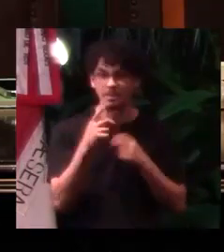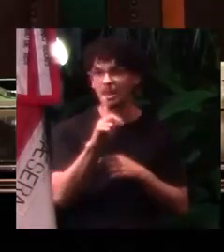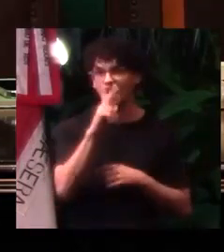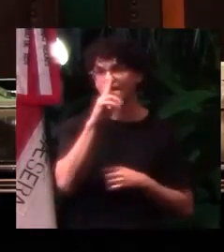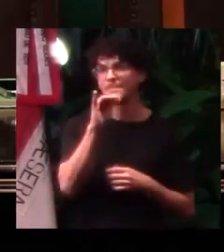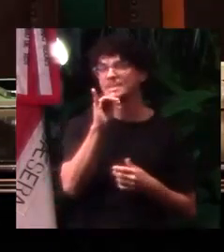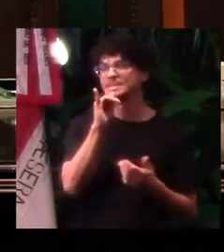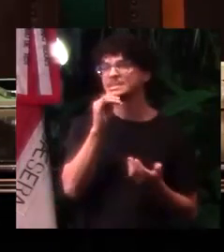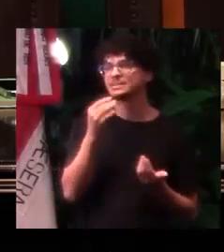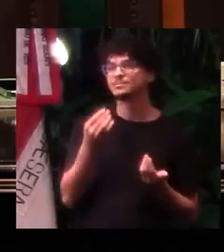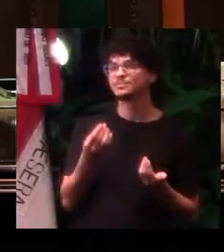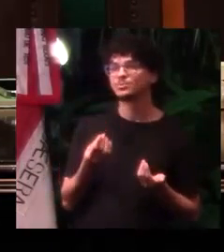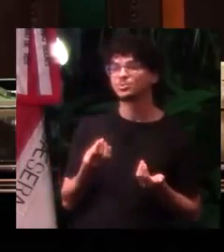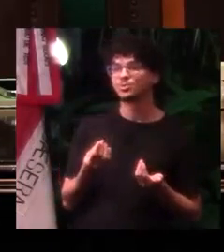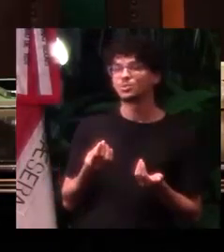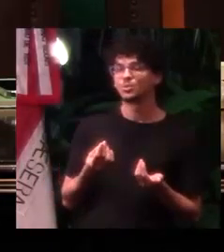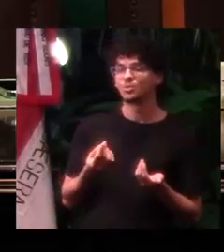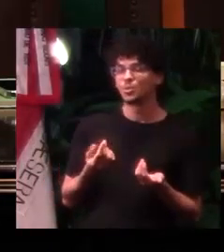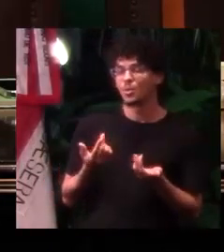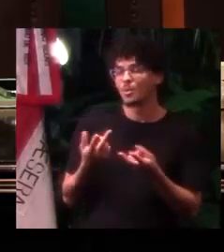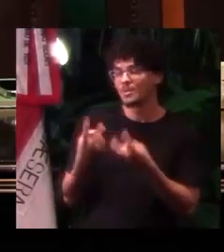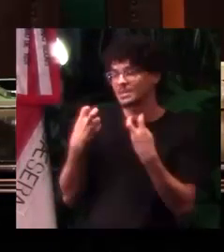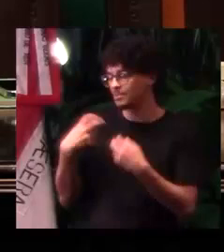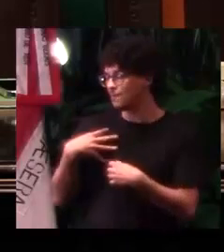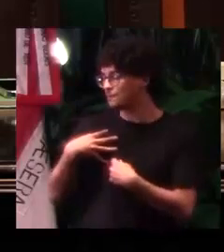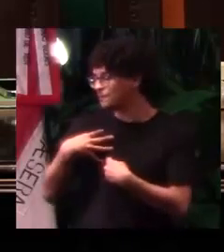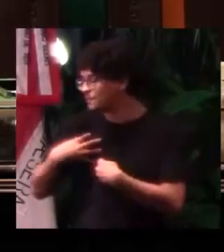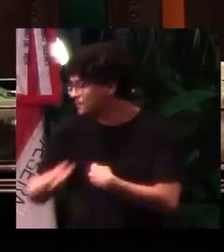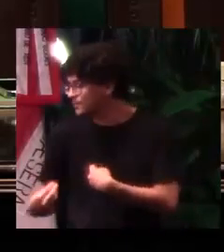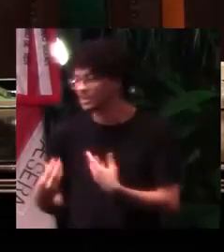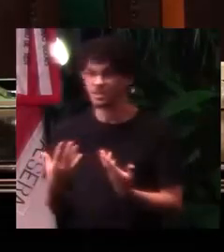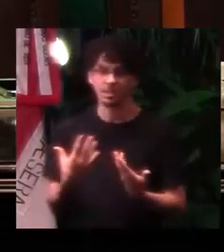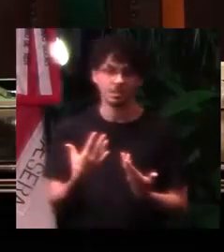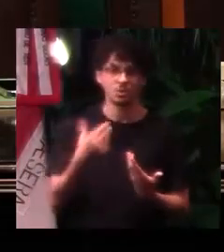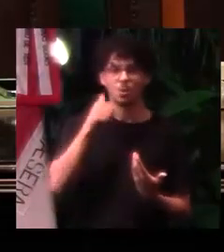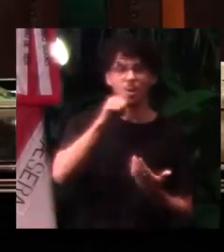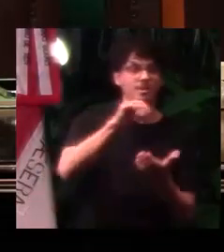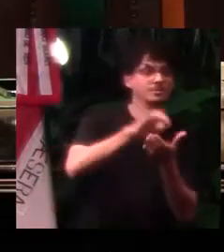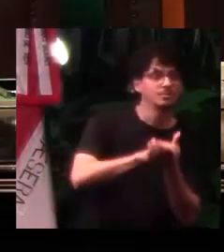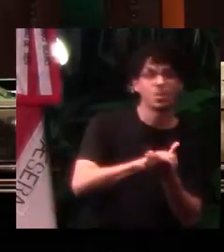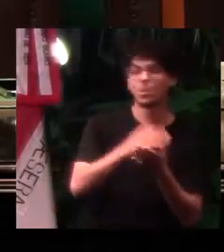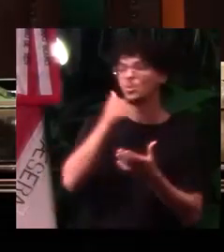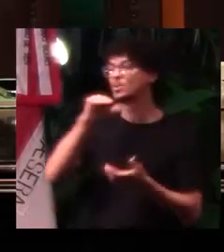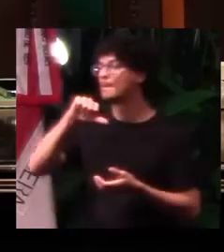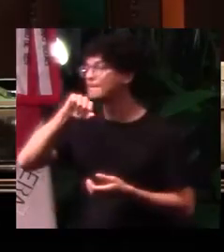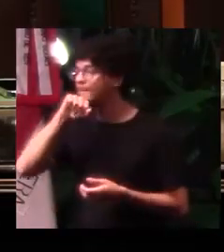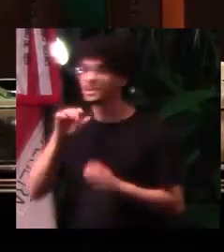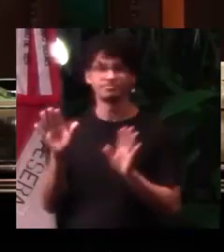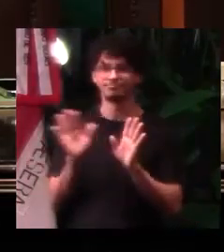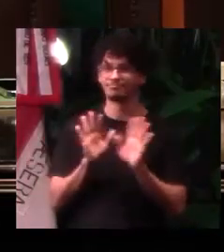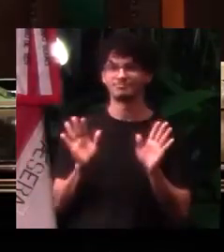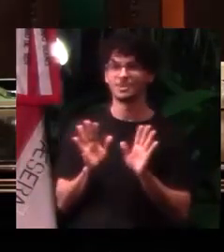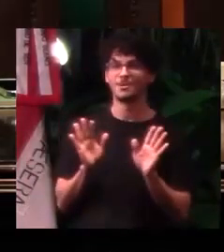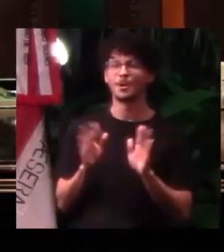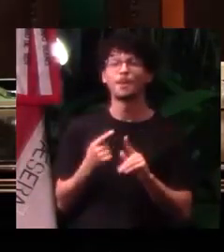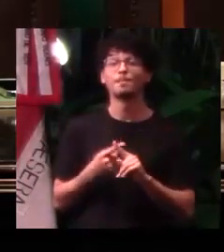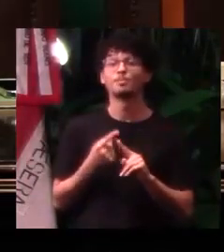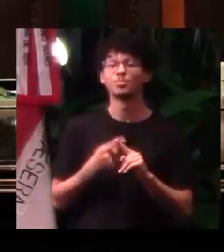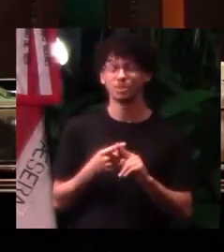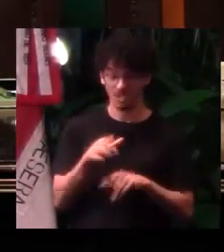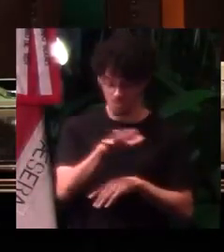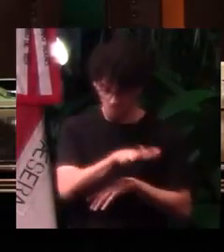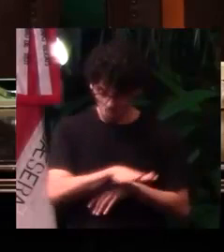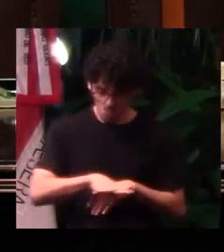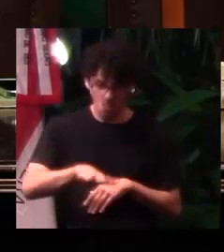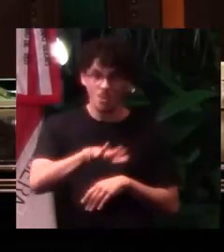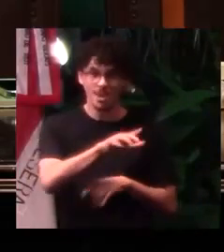ele percebe e compreende um filho ou uma filha, ou a mulher ou a mãe. Porque, evidentemente, com